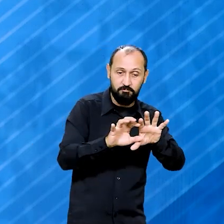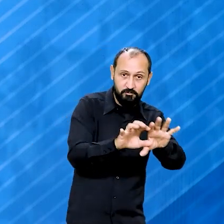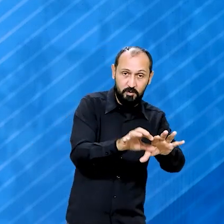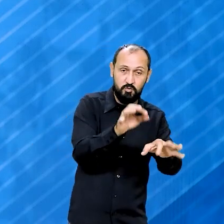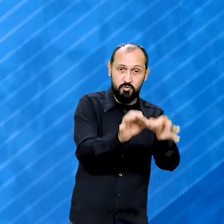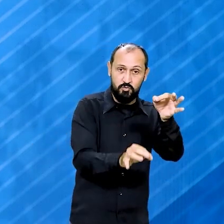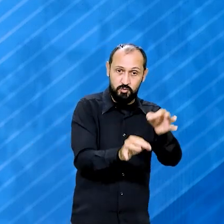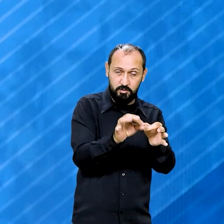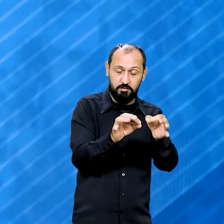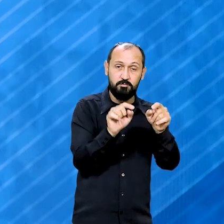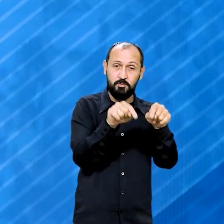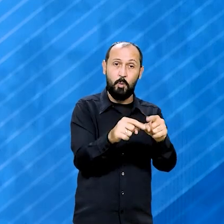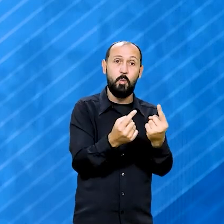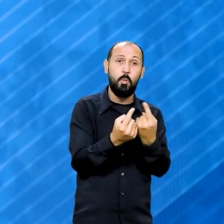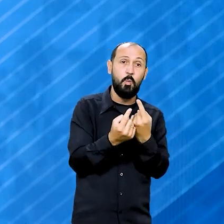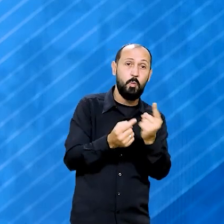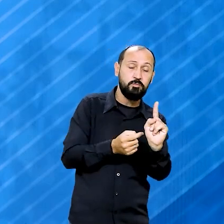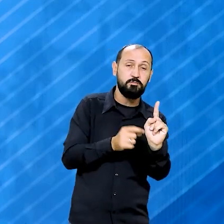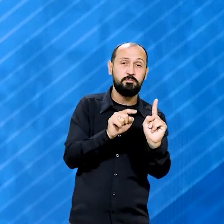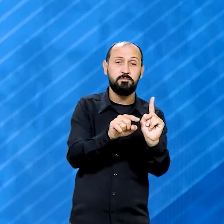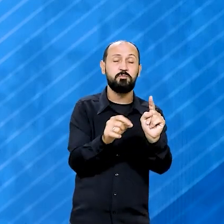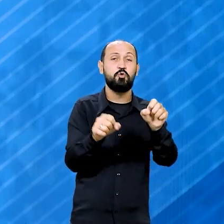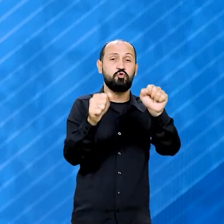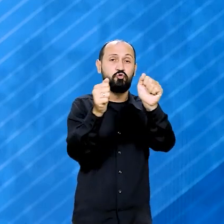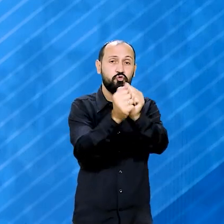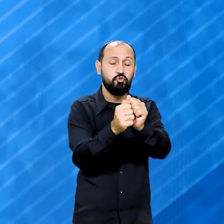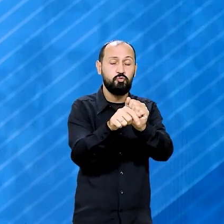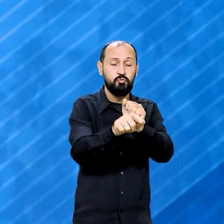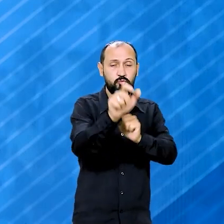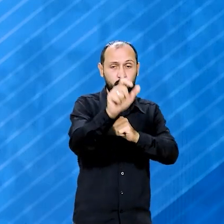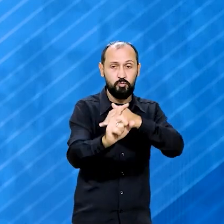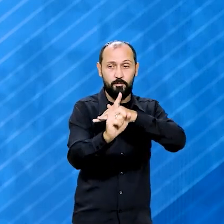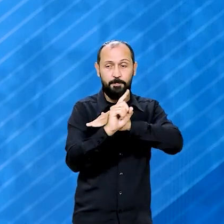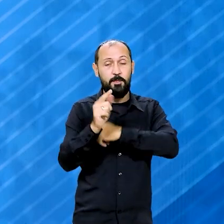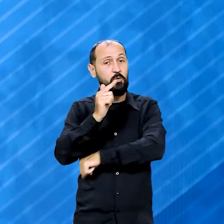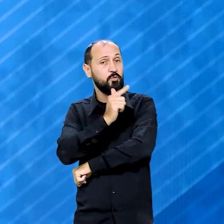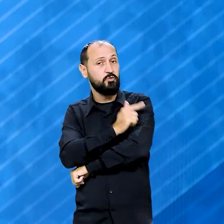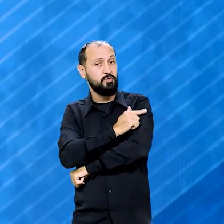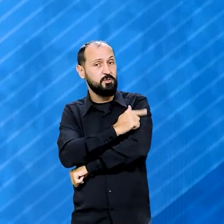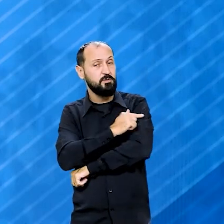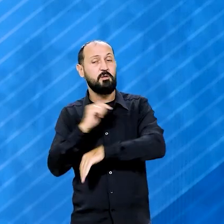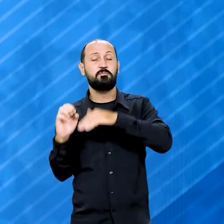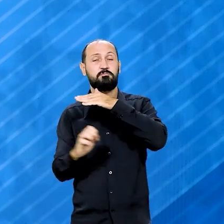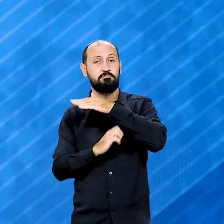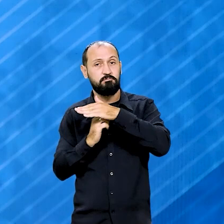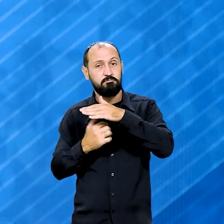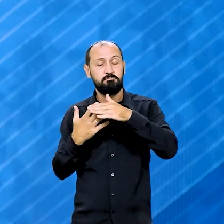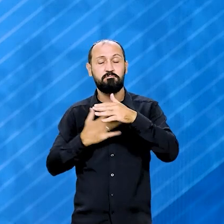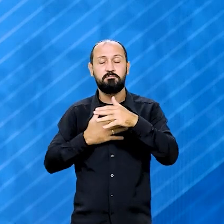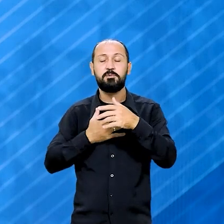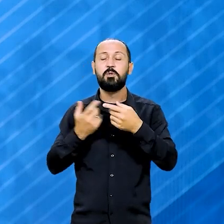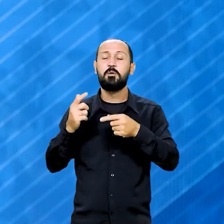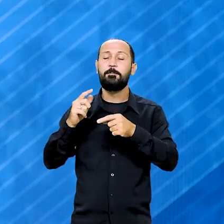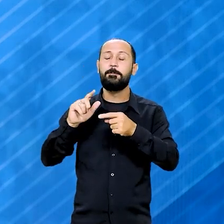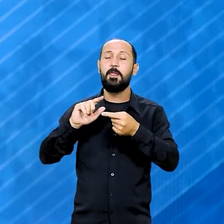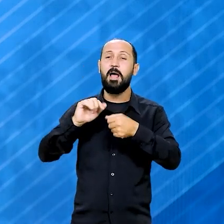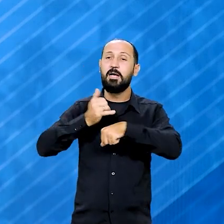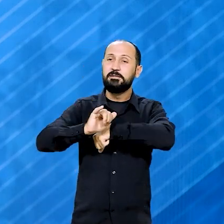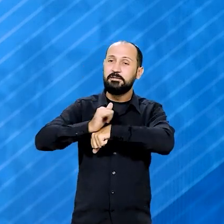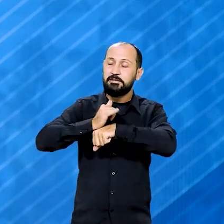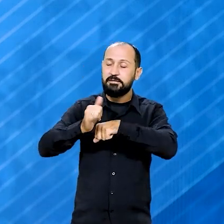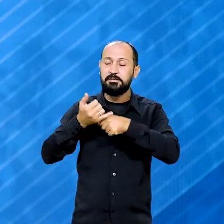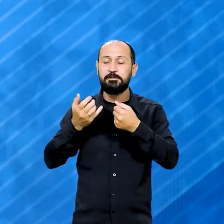separado do processo. O processo judicial é uma coisa que é ligada ao cliente e já a gestão do negócio, as